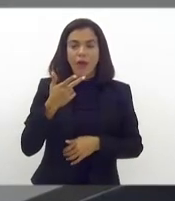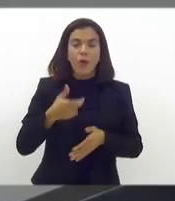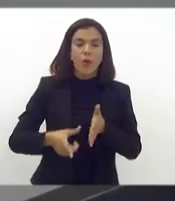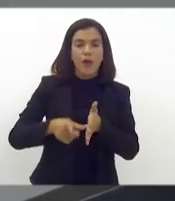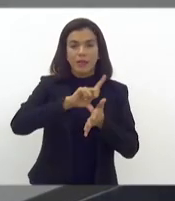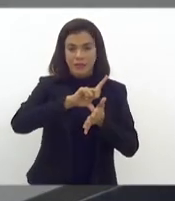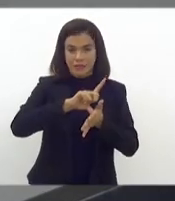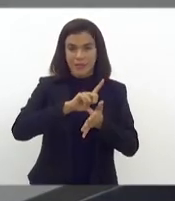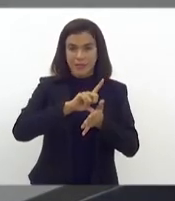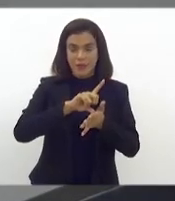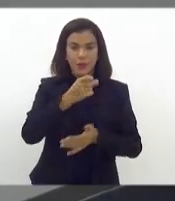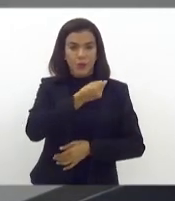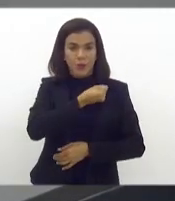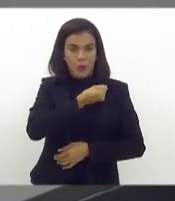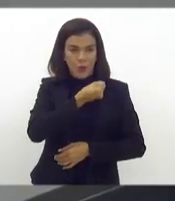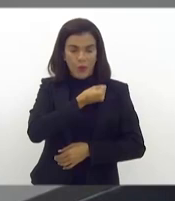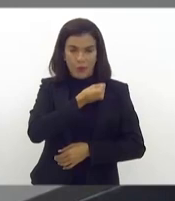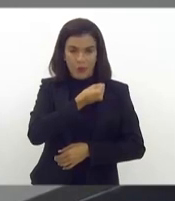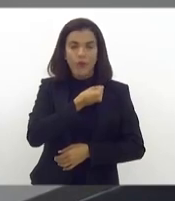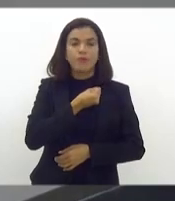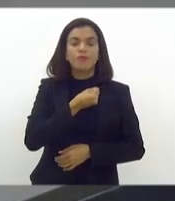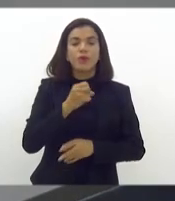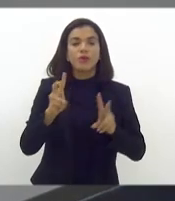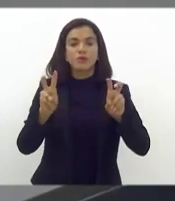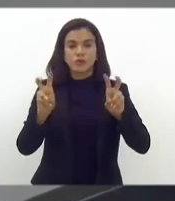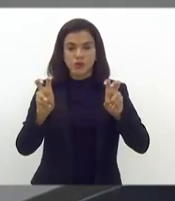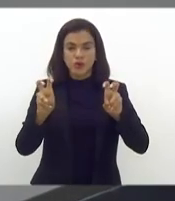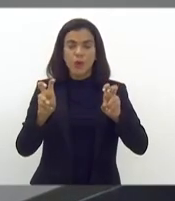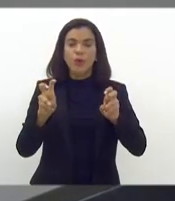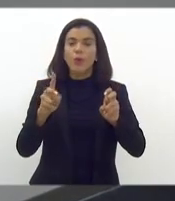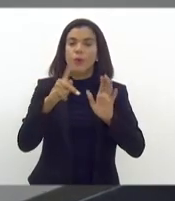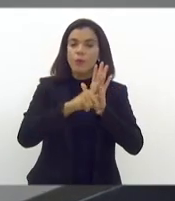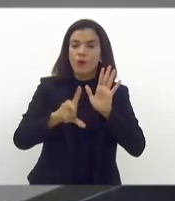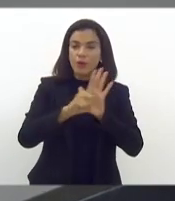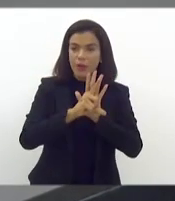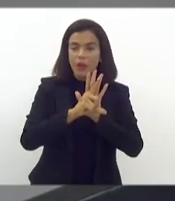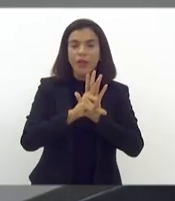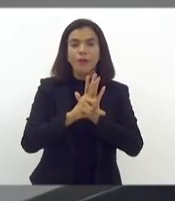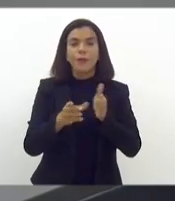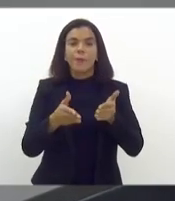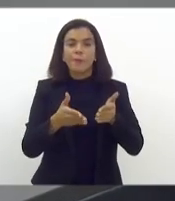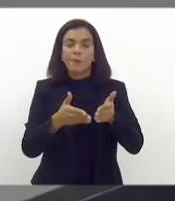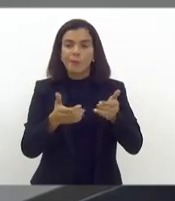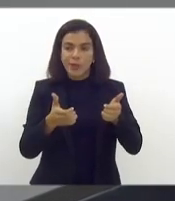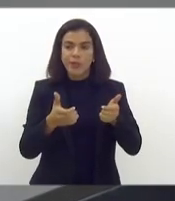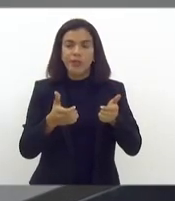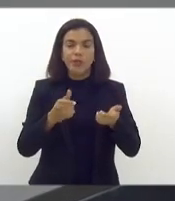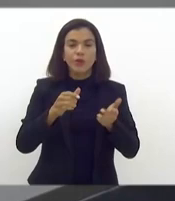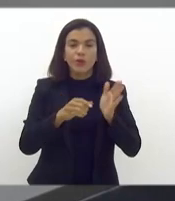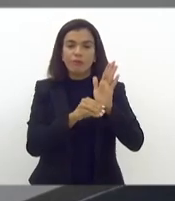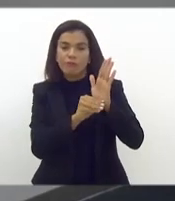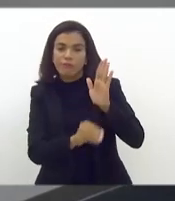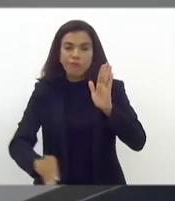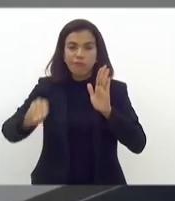antecipação, como a gente tem feito aí em respeito à autoria de um projeto e um pedido de inversão da pauta,